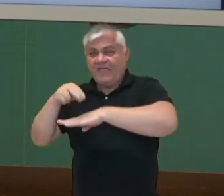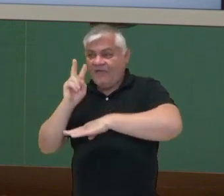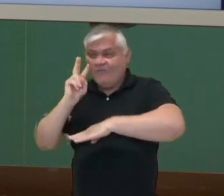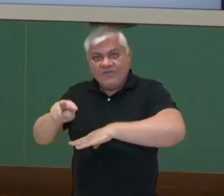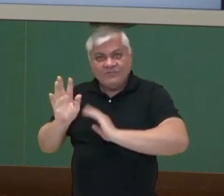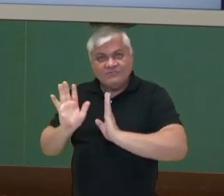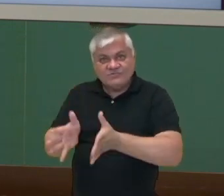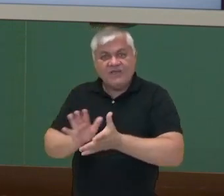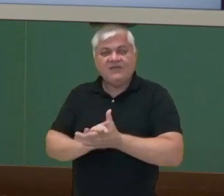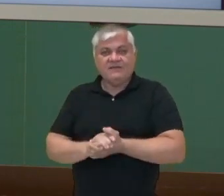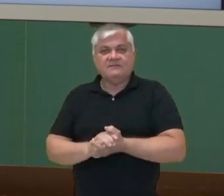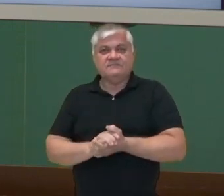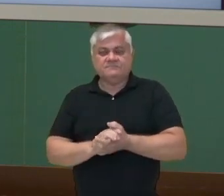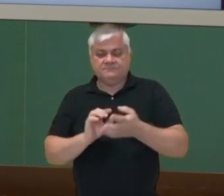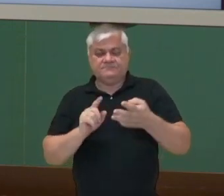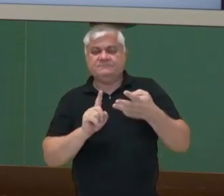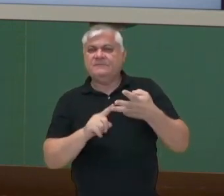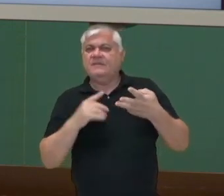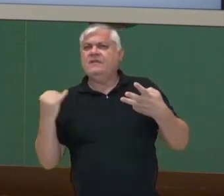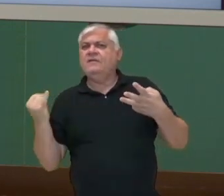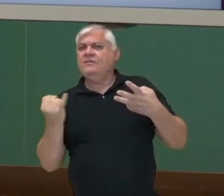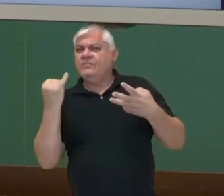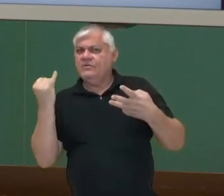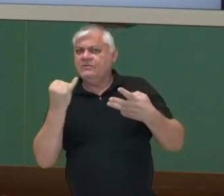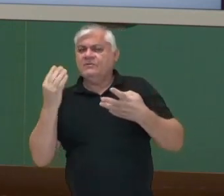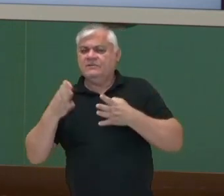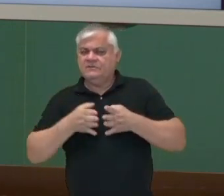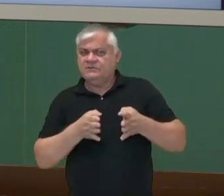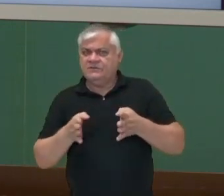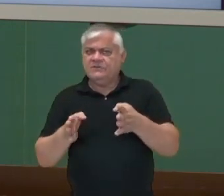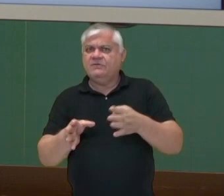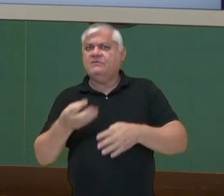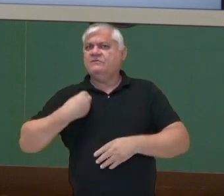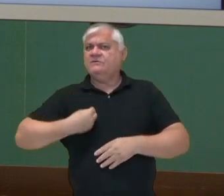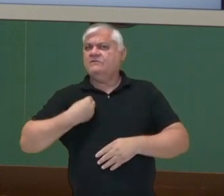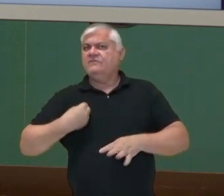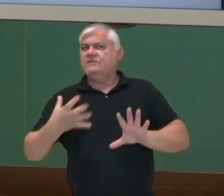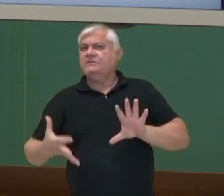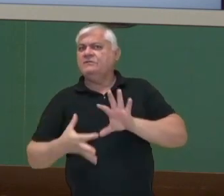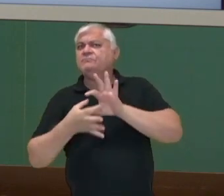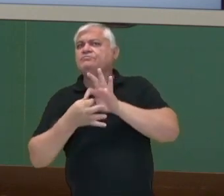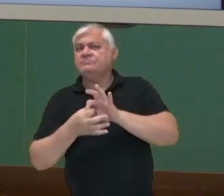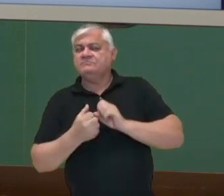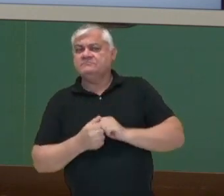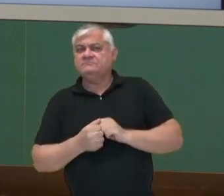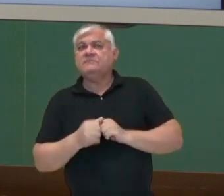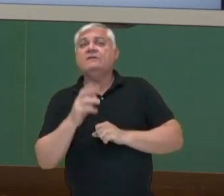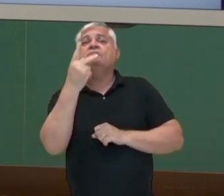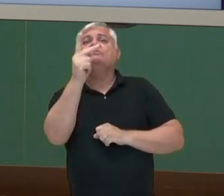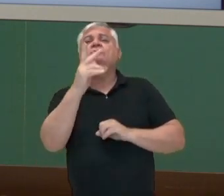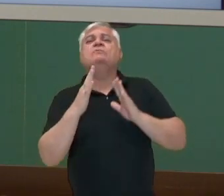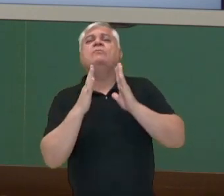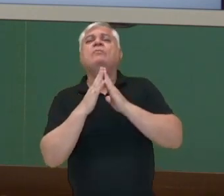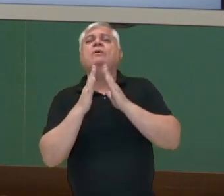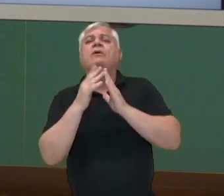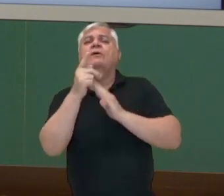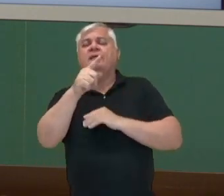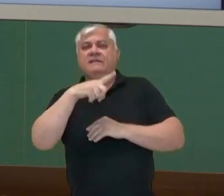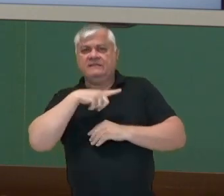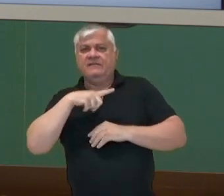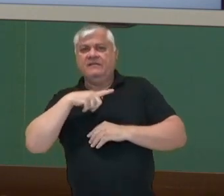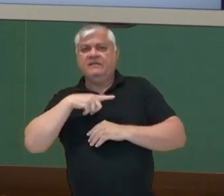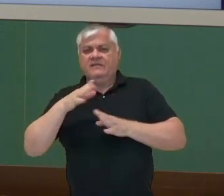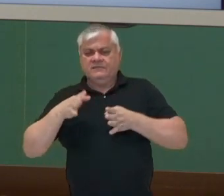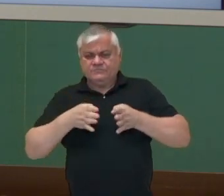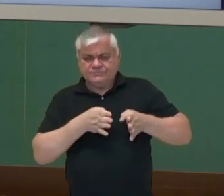Sabem a importância dos rios para a nossa vida? Se você pensar no teu local de vivência, como é utilizado o rio,